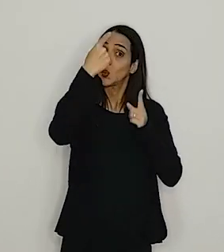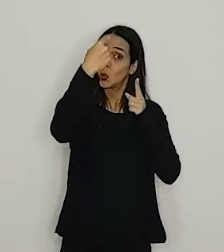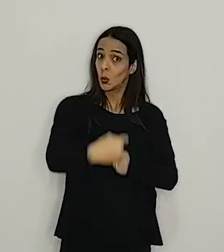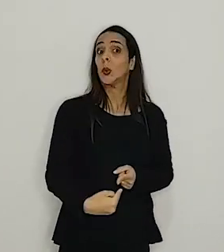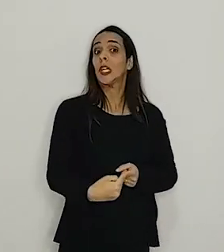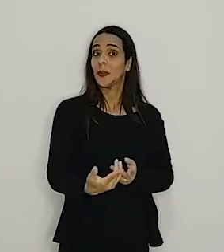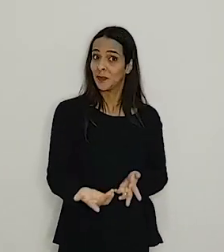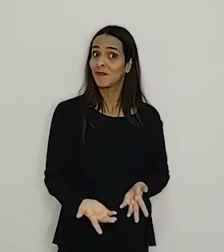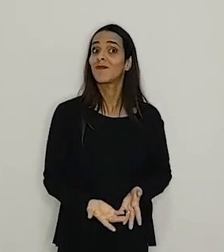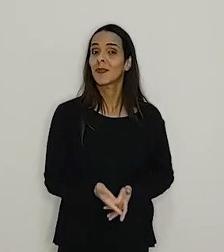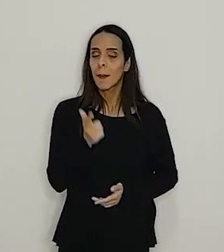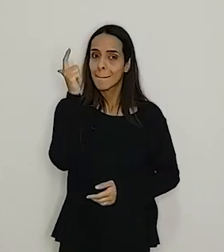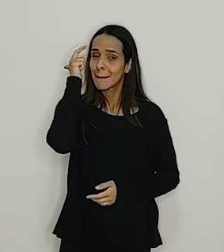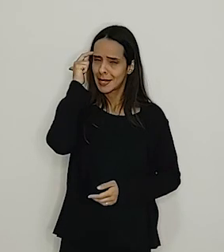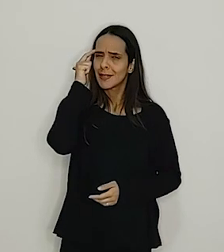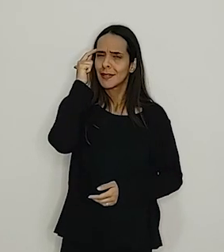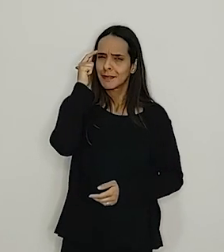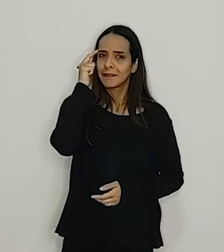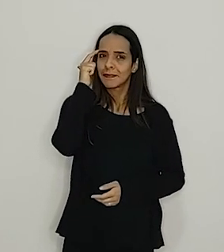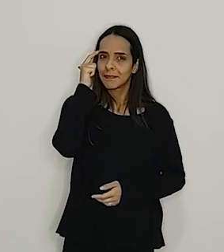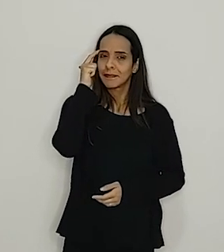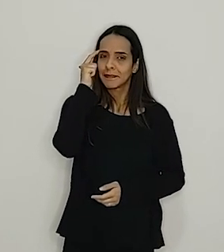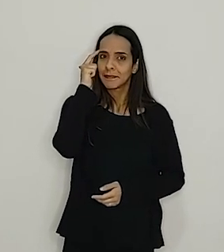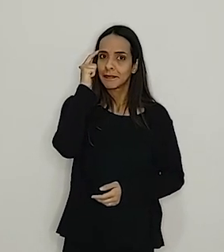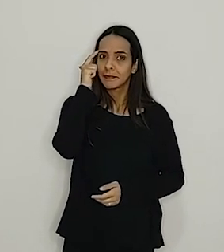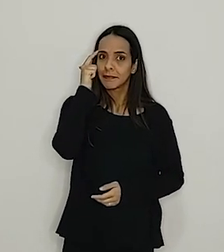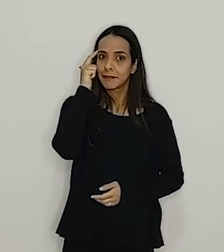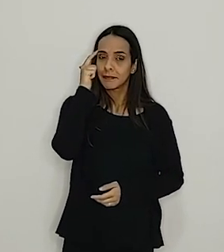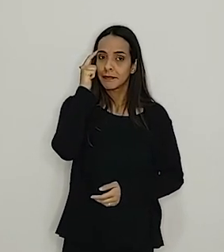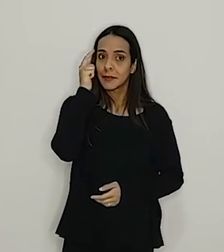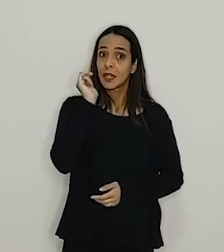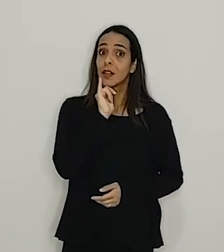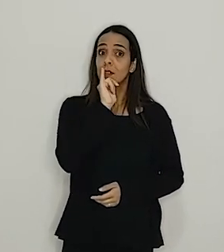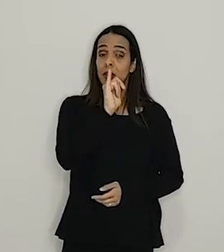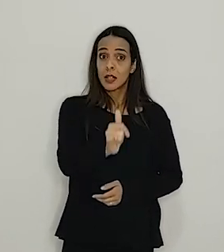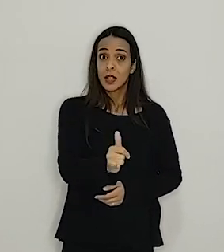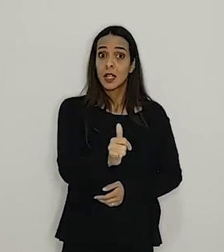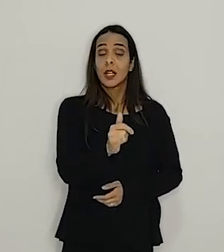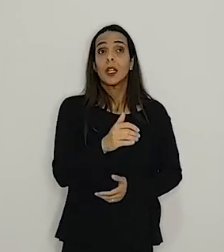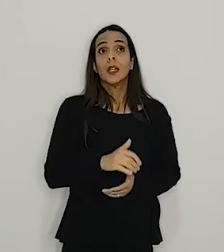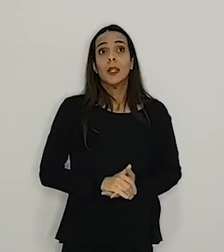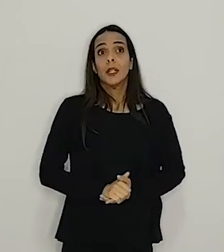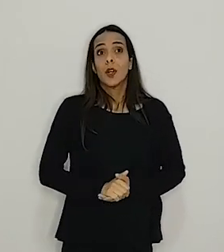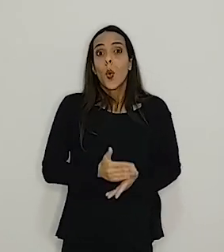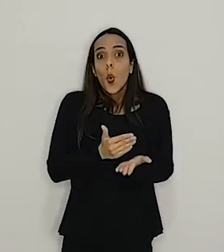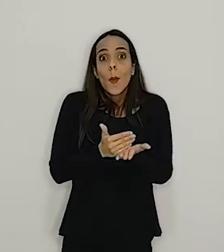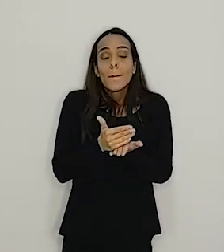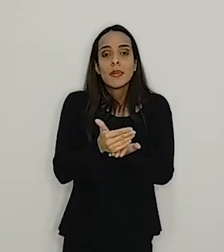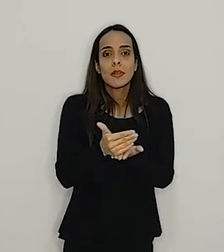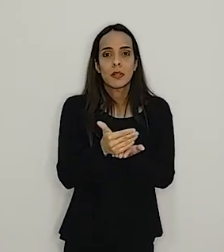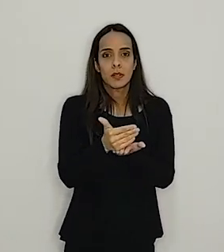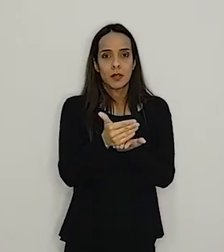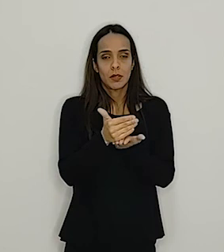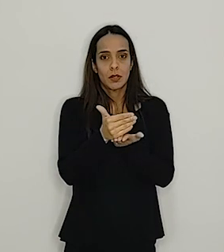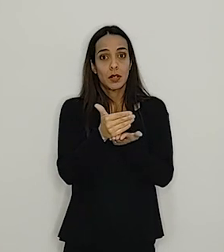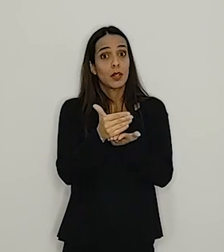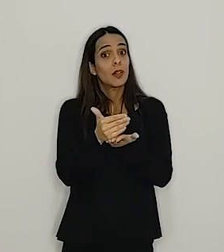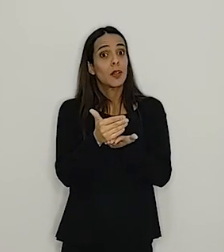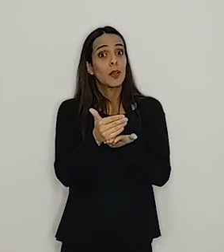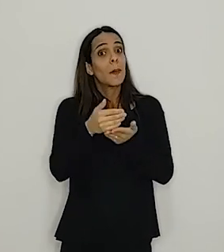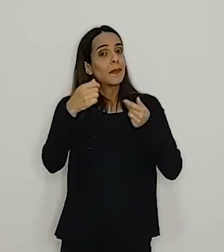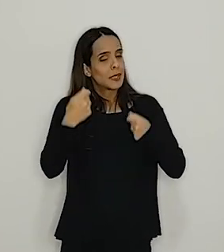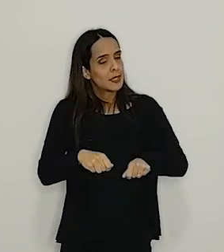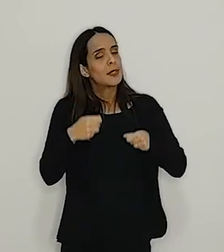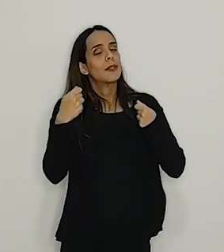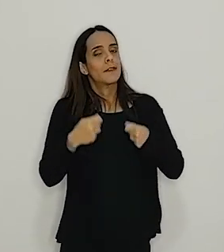Fica aqui o desafio para se pensar nisso. Fica aqui essa fala para que seja o início de